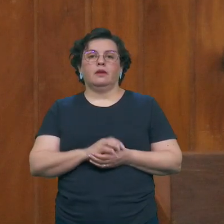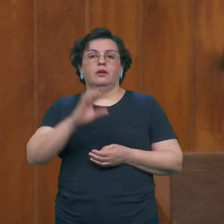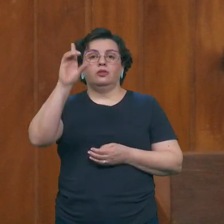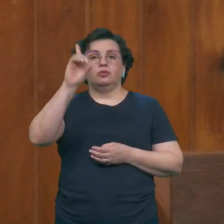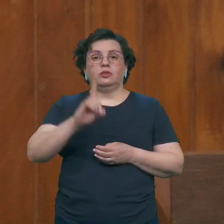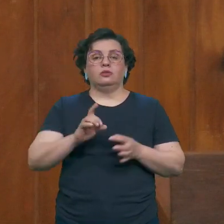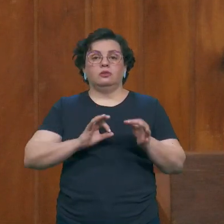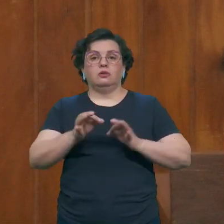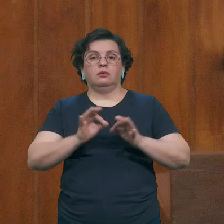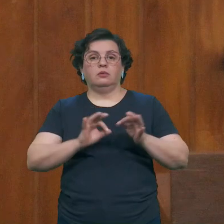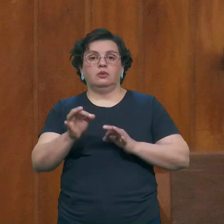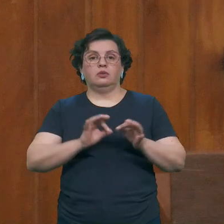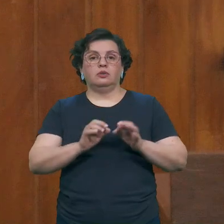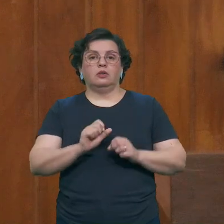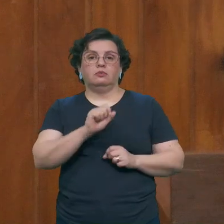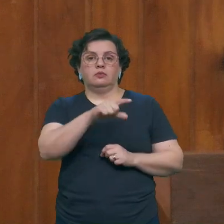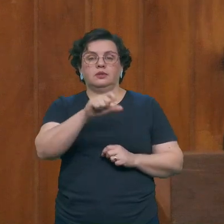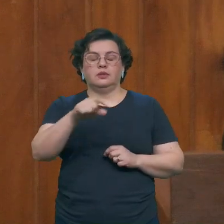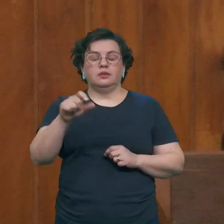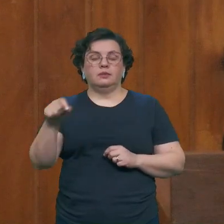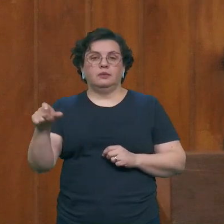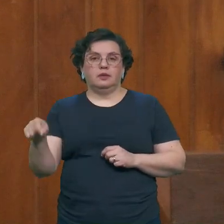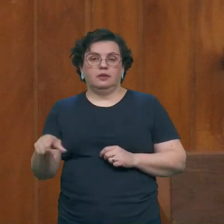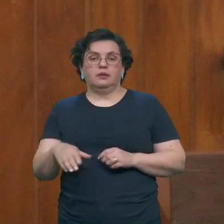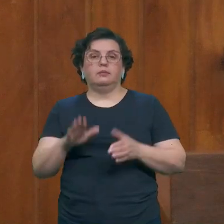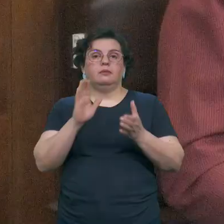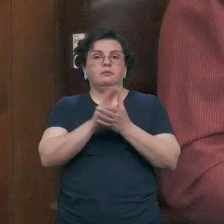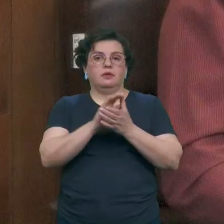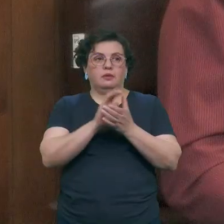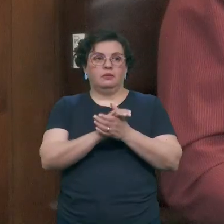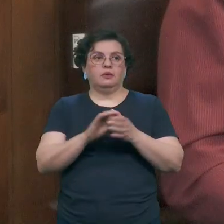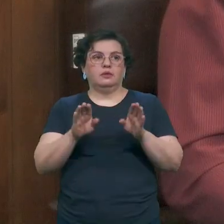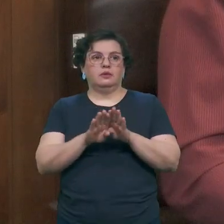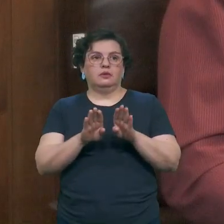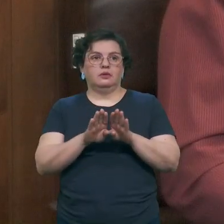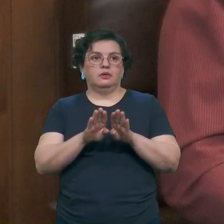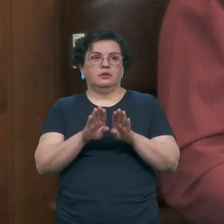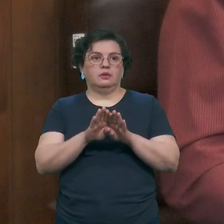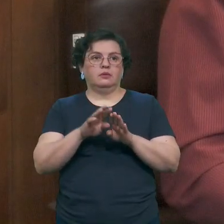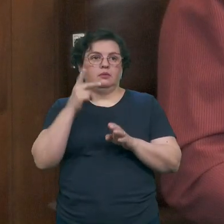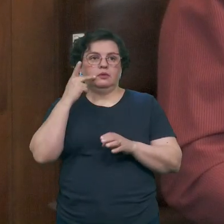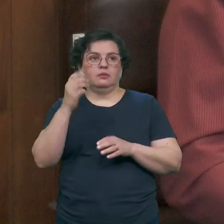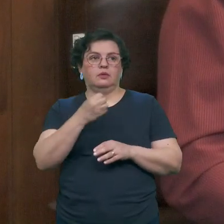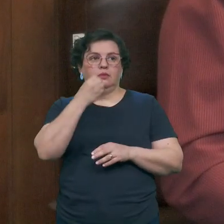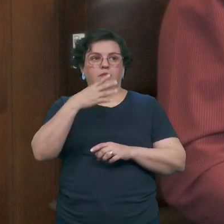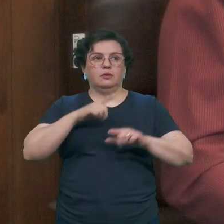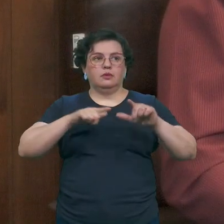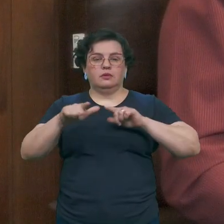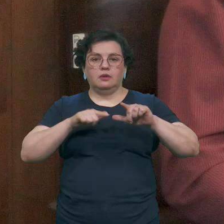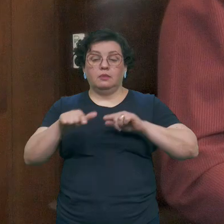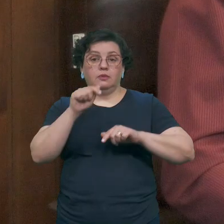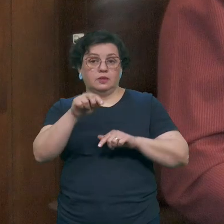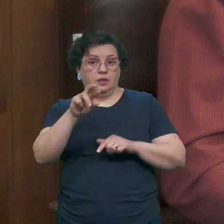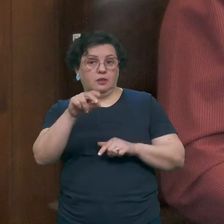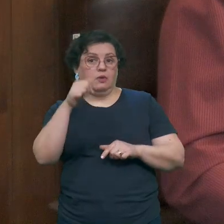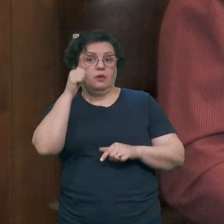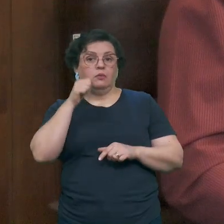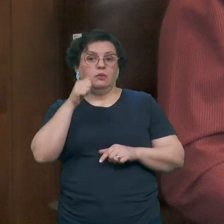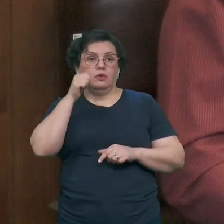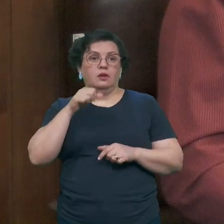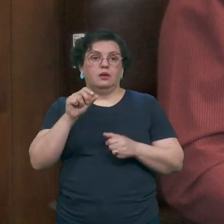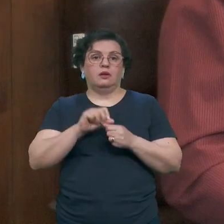diretora do Projeto Semear. E parabenizar e cumprimentar pelo belo trabalho você, como mulher,